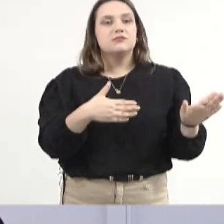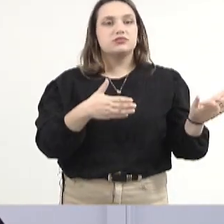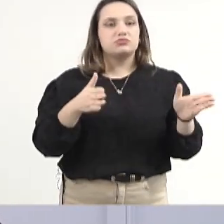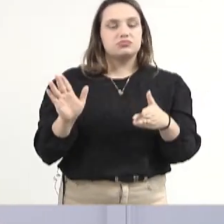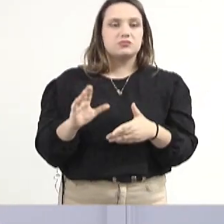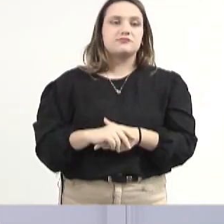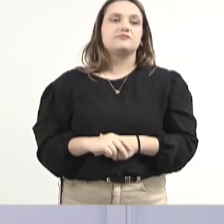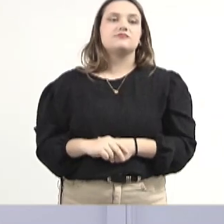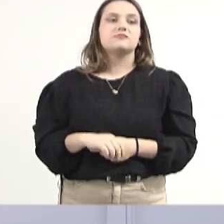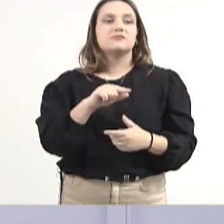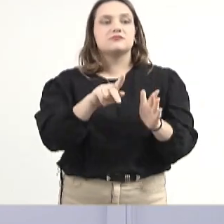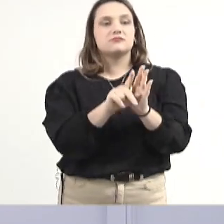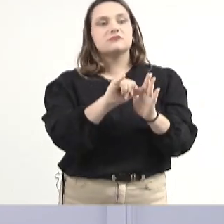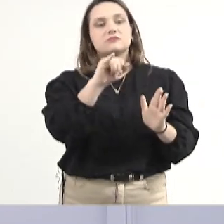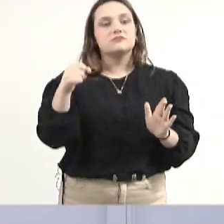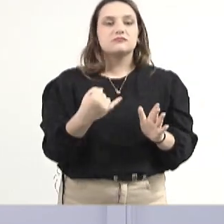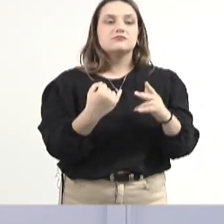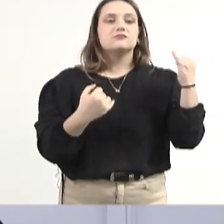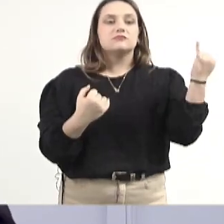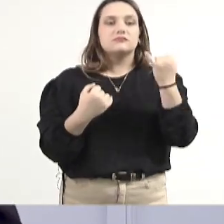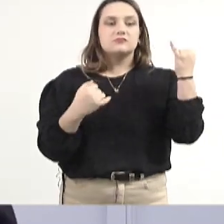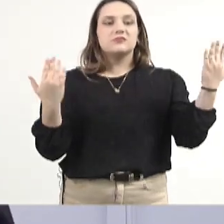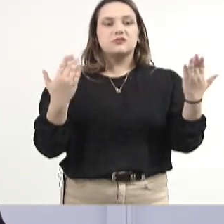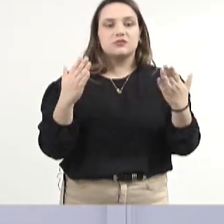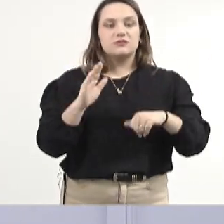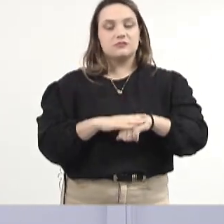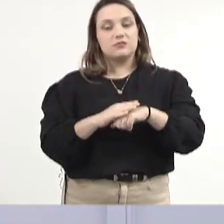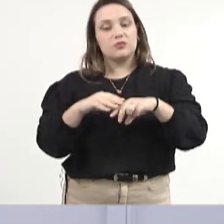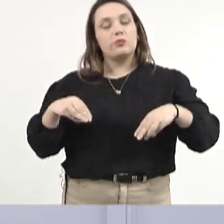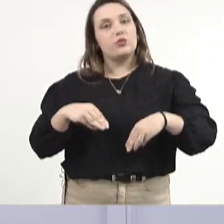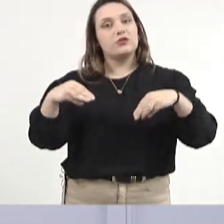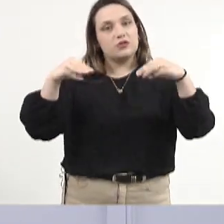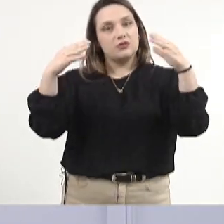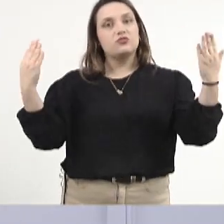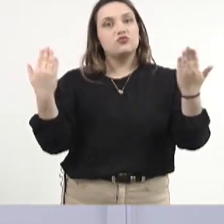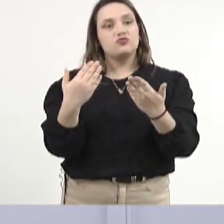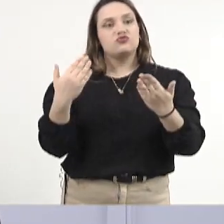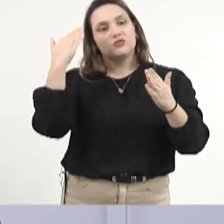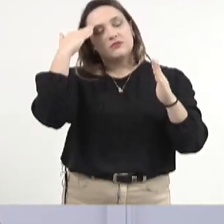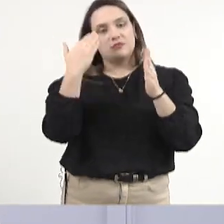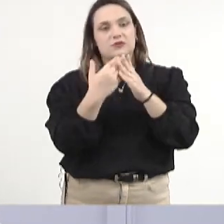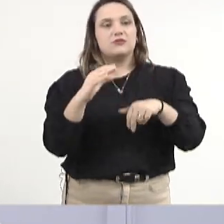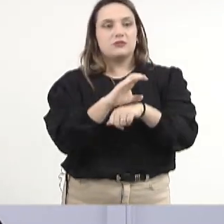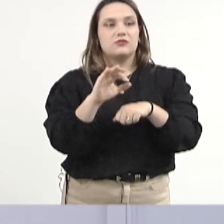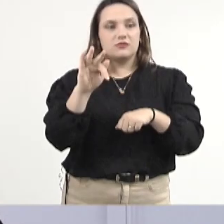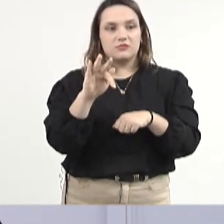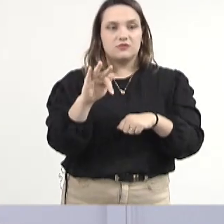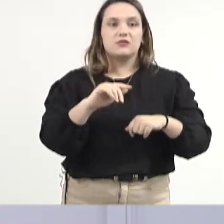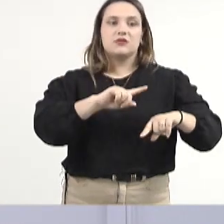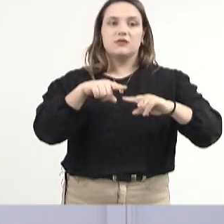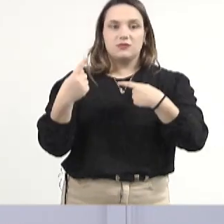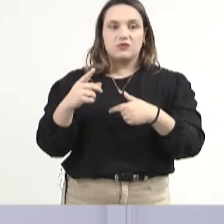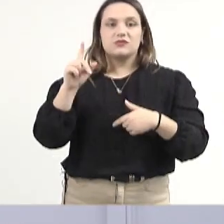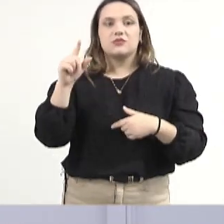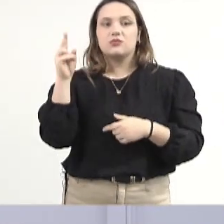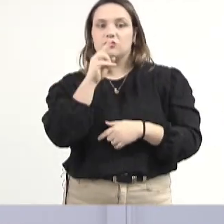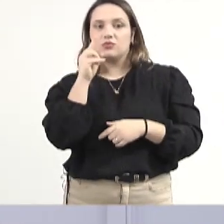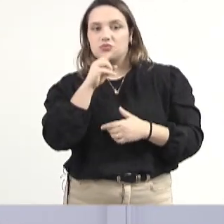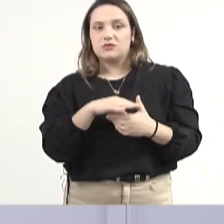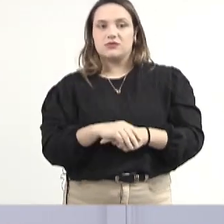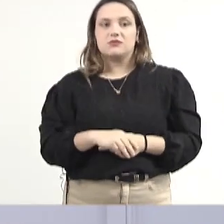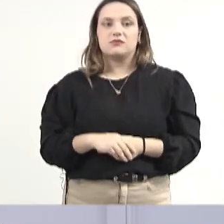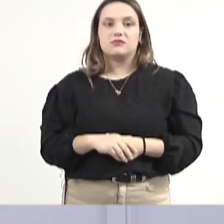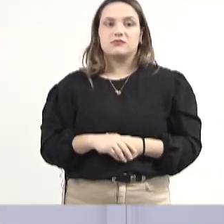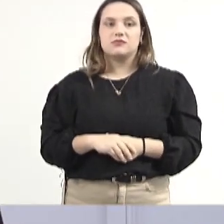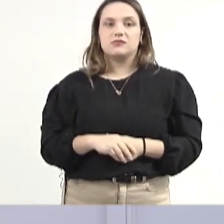celeridade. Então é um projeto importante que moderniza. Hoje foi analisada a constitucionalidade, vai para a plenária agora em regime de urgência, porque o Estado